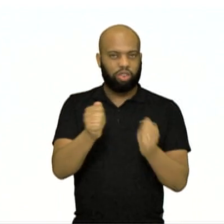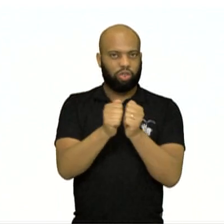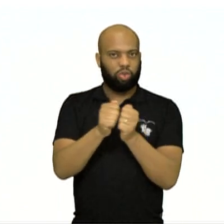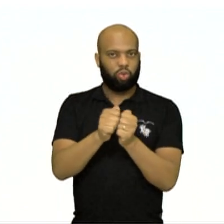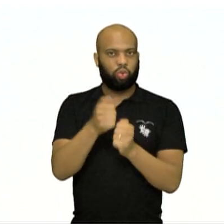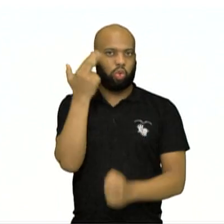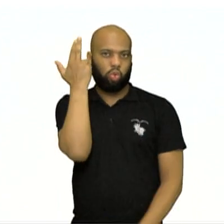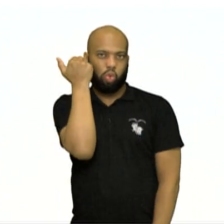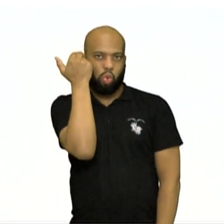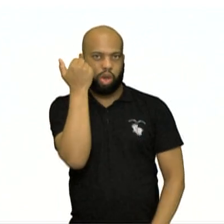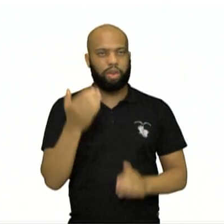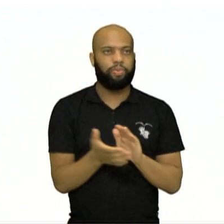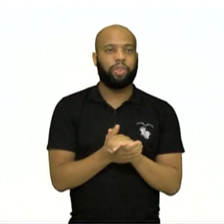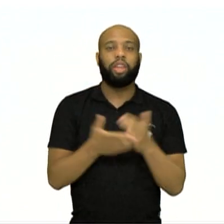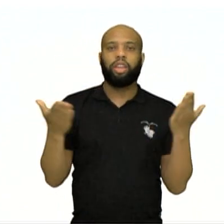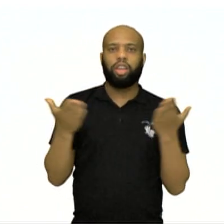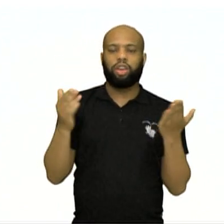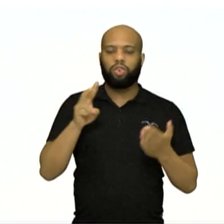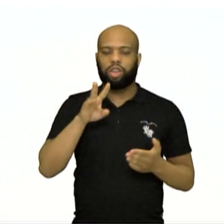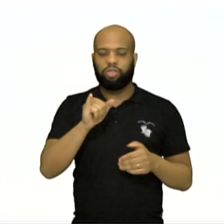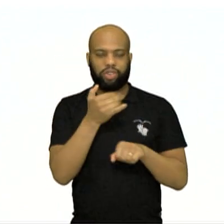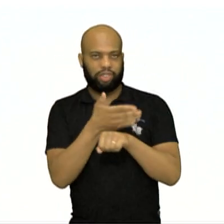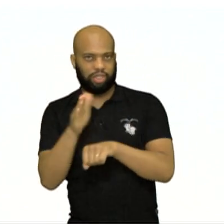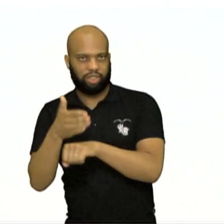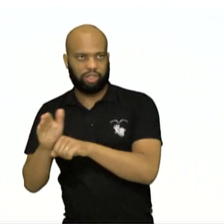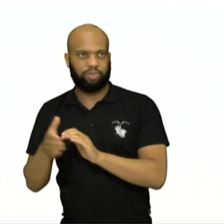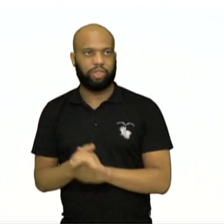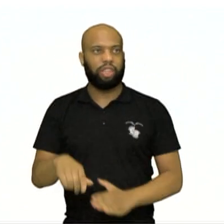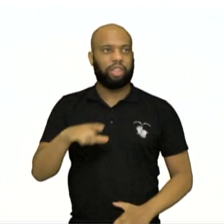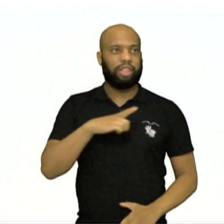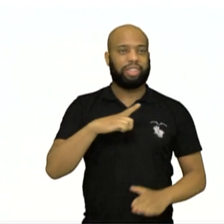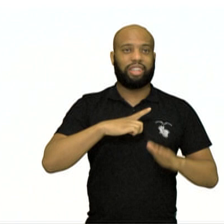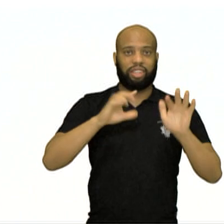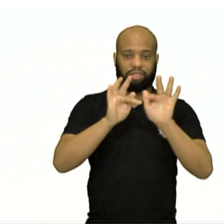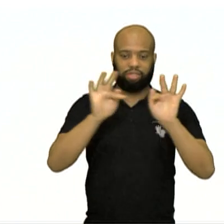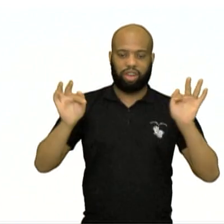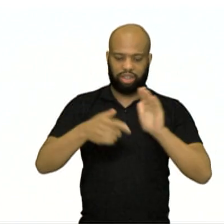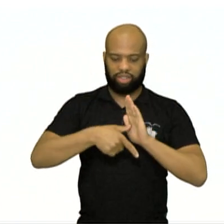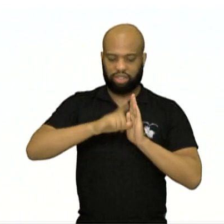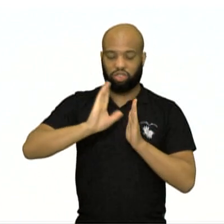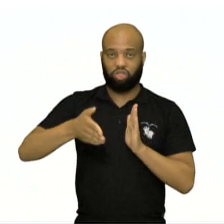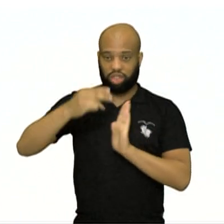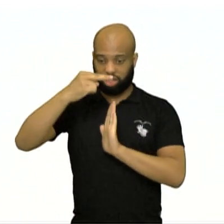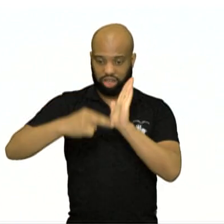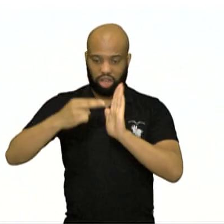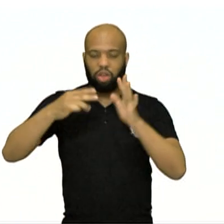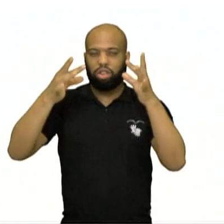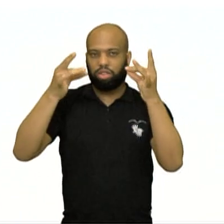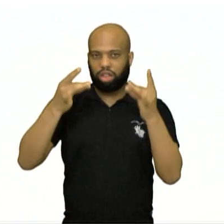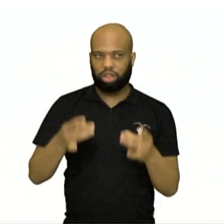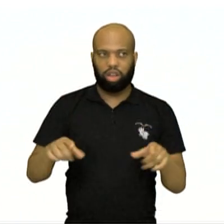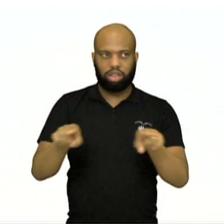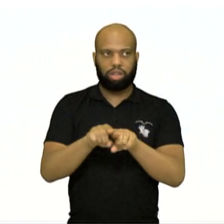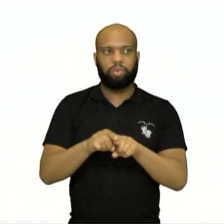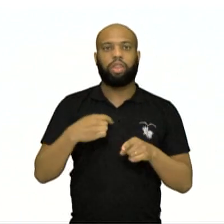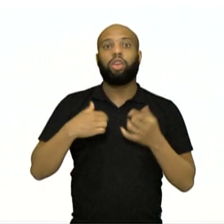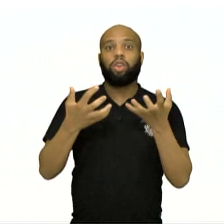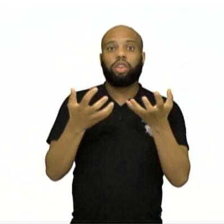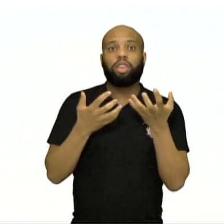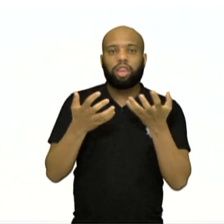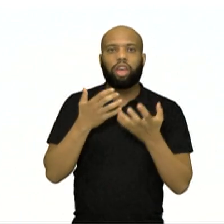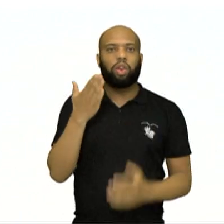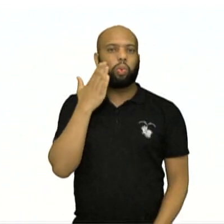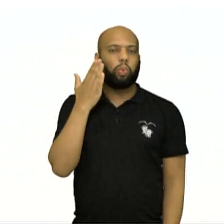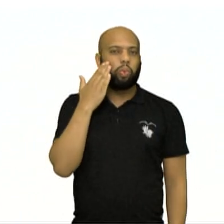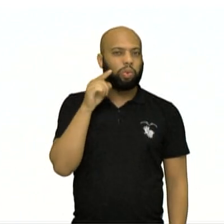Let's practice. Vamos praticar um pouquinho? Dessa sentença que nós acabamos de ver detalhadamente, eu quero ver agora se você